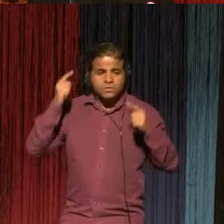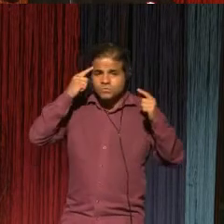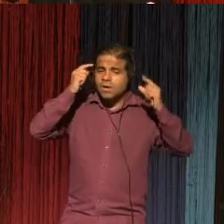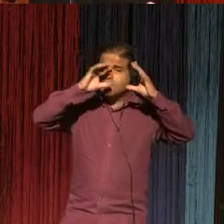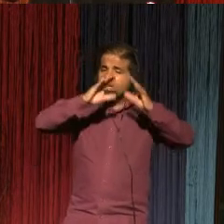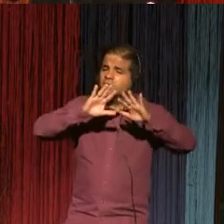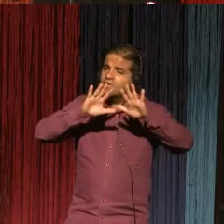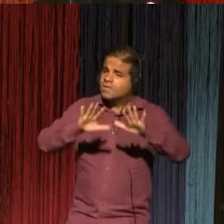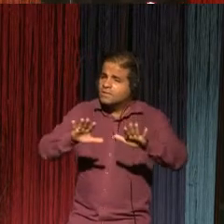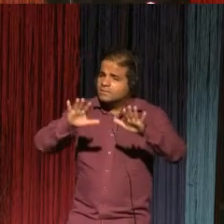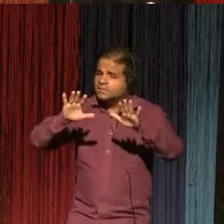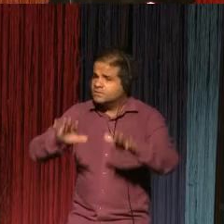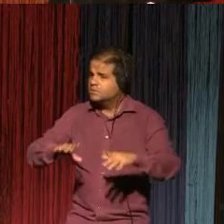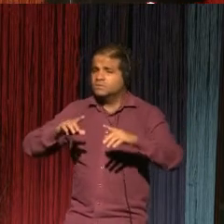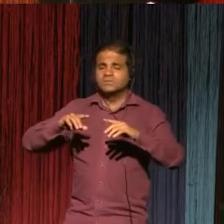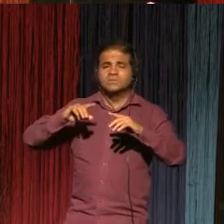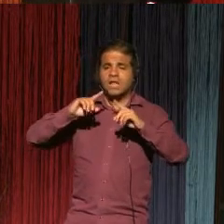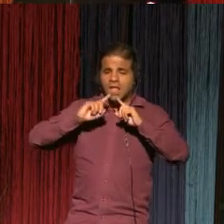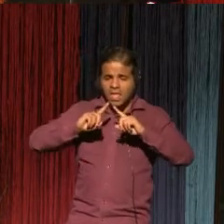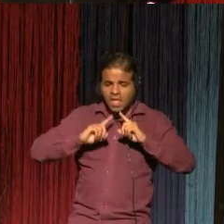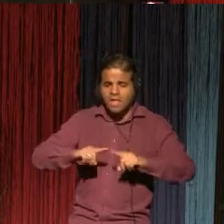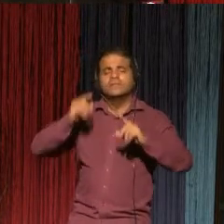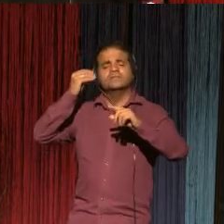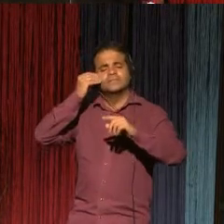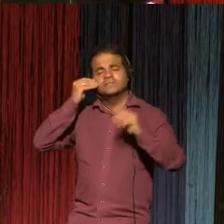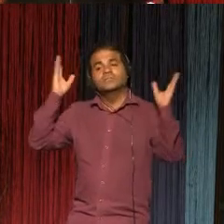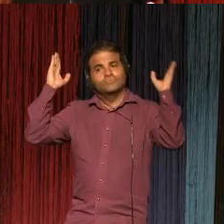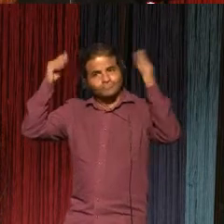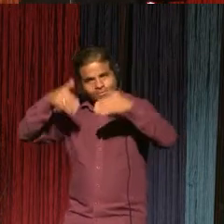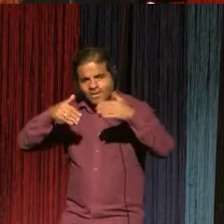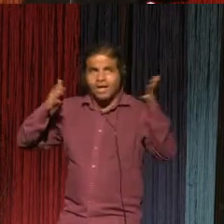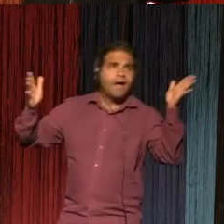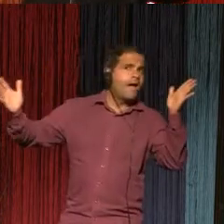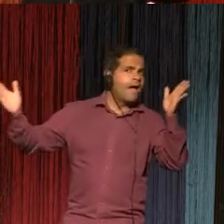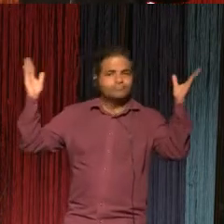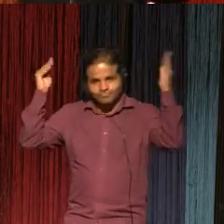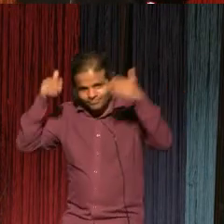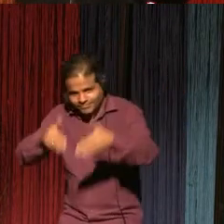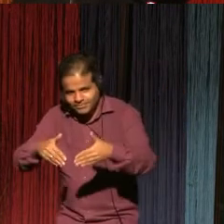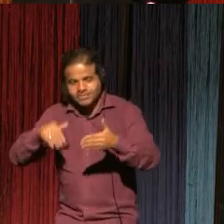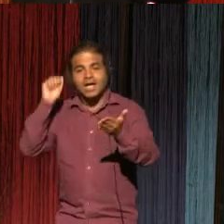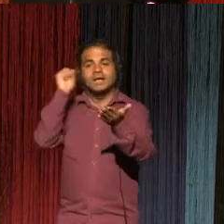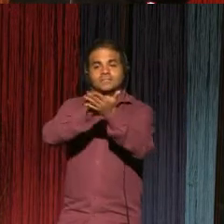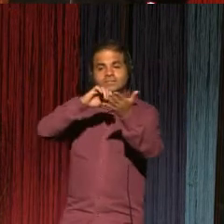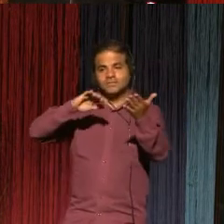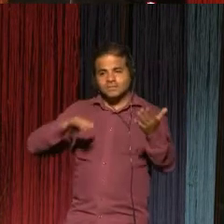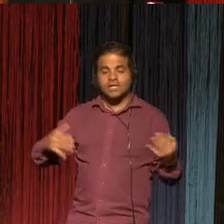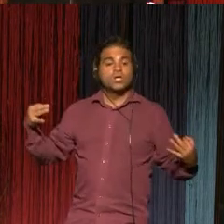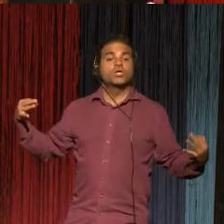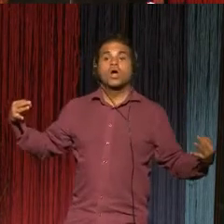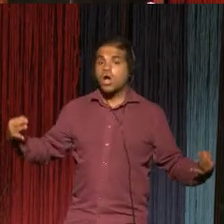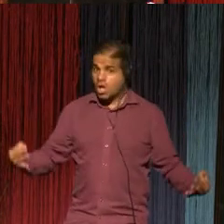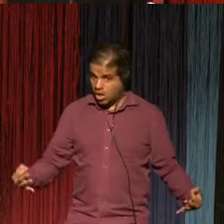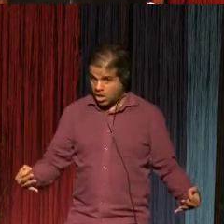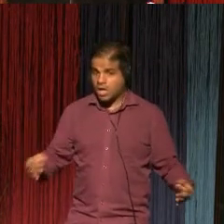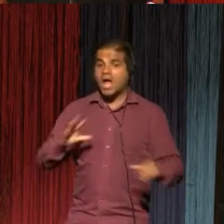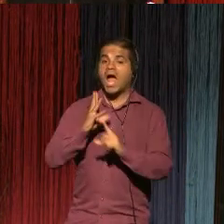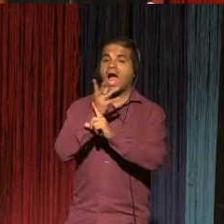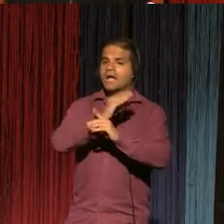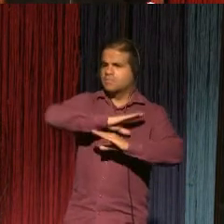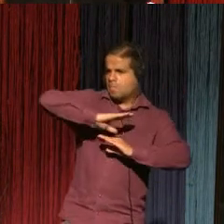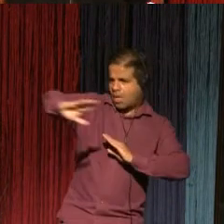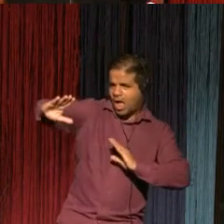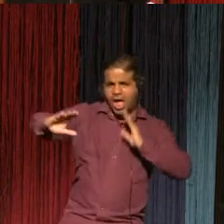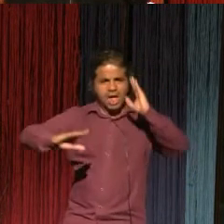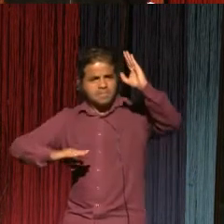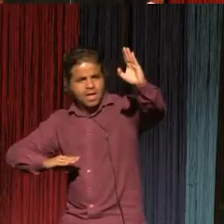vai devagar, não fica se criticando. Tente refocar. Atividades como yoga, artes